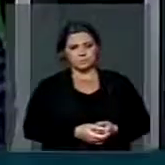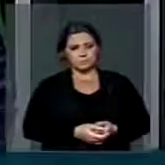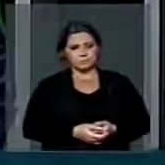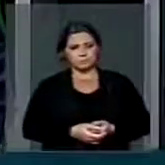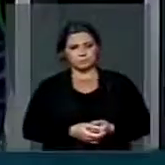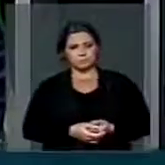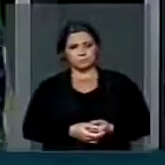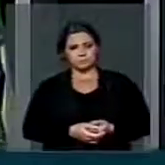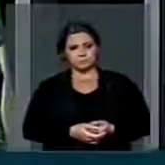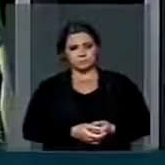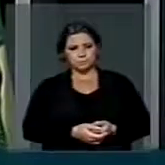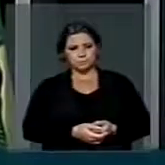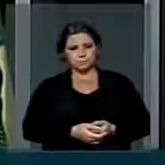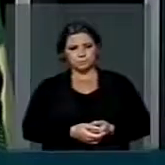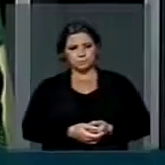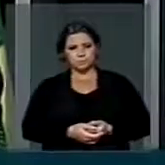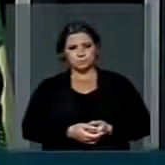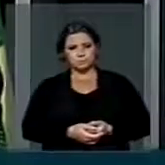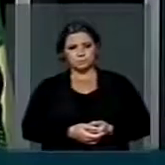minha fala.